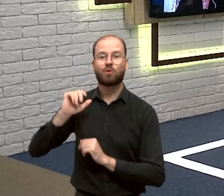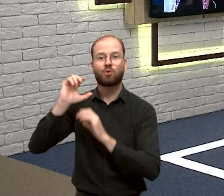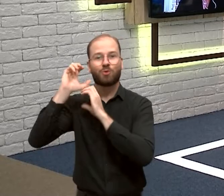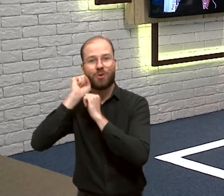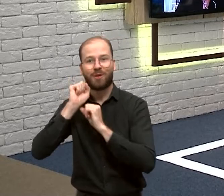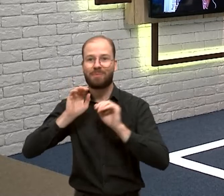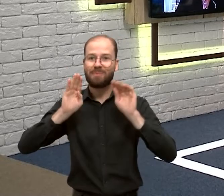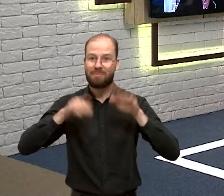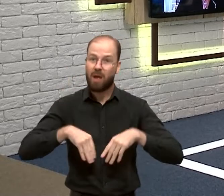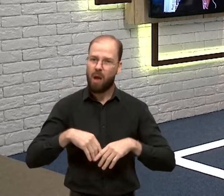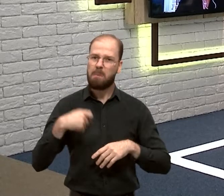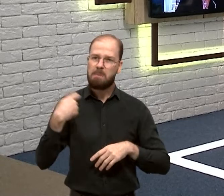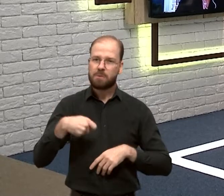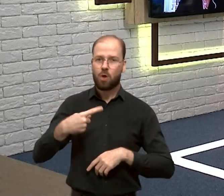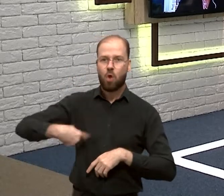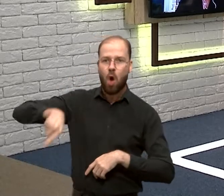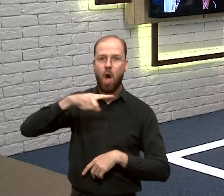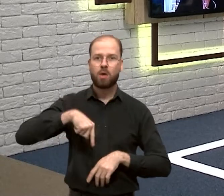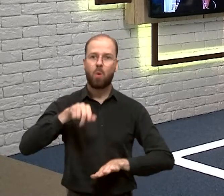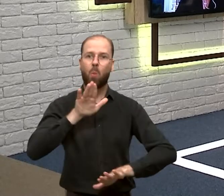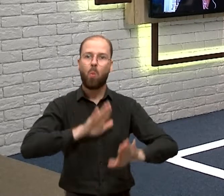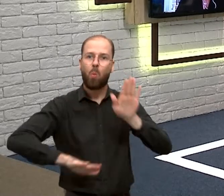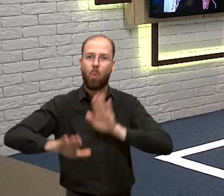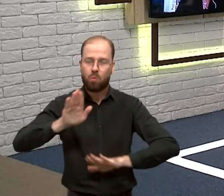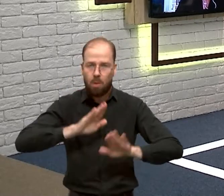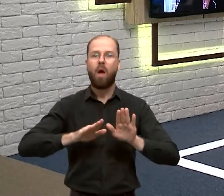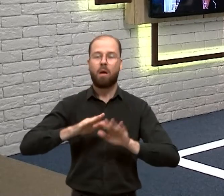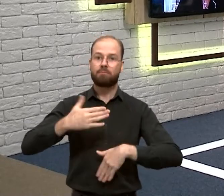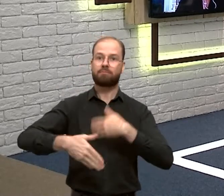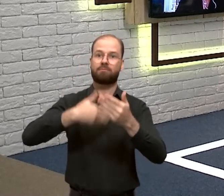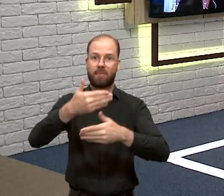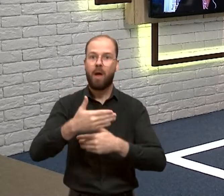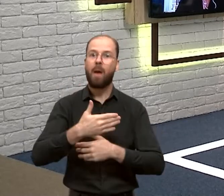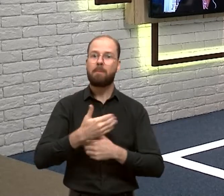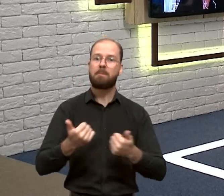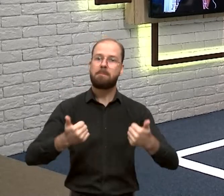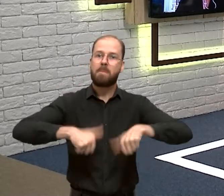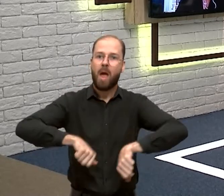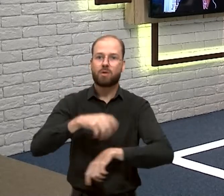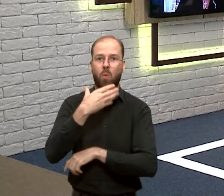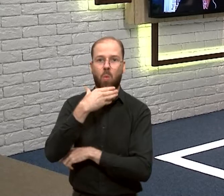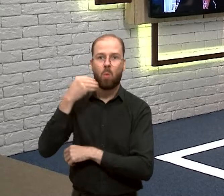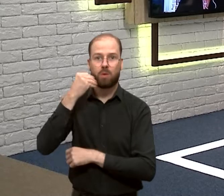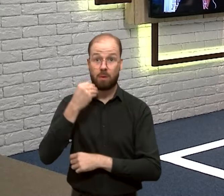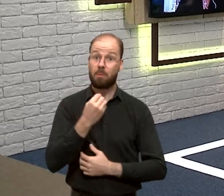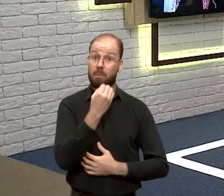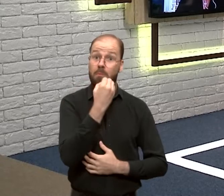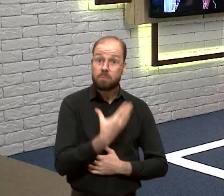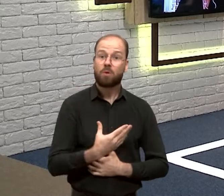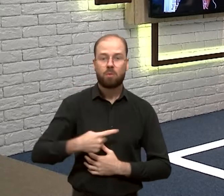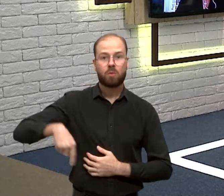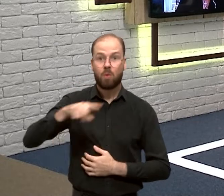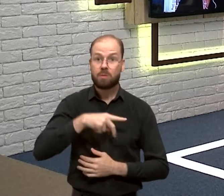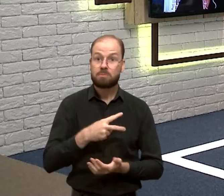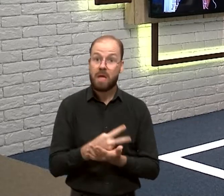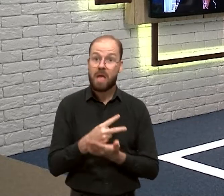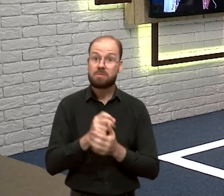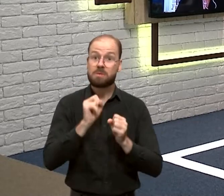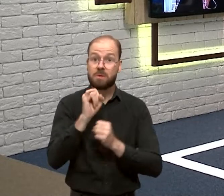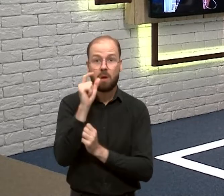gente evite desenvolver um sono com baixa qualidade, né? É bom fazer isso mesmo que a gente não tenha